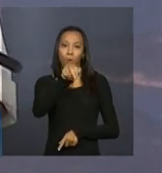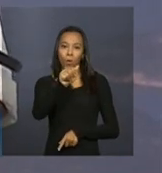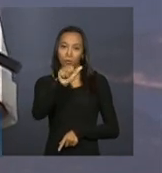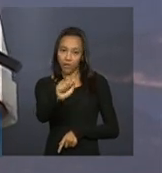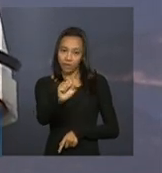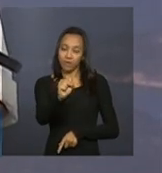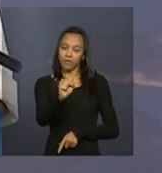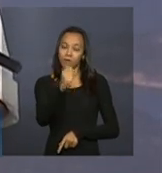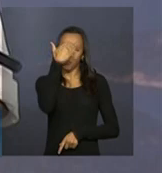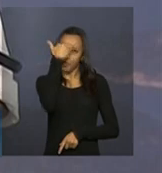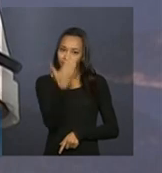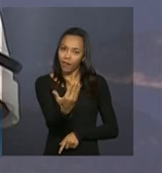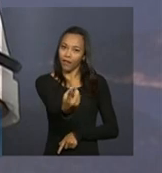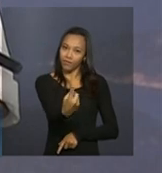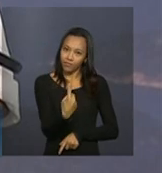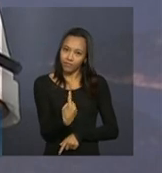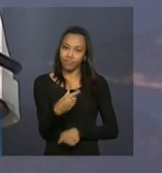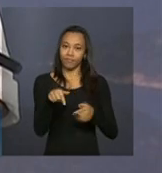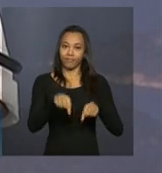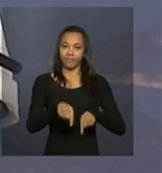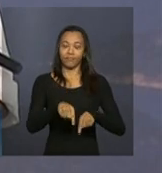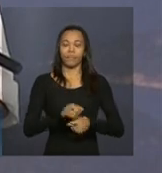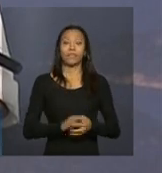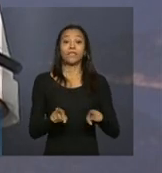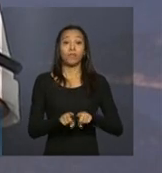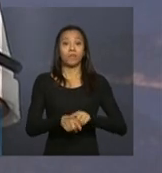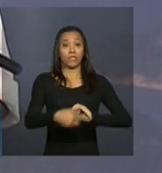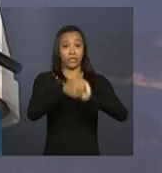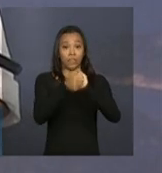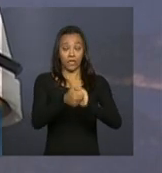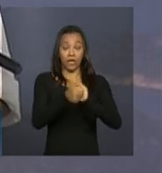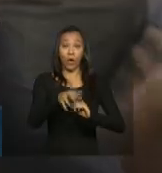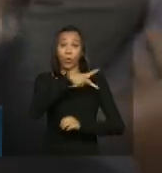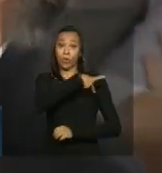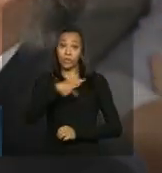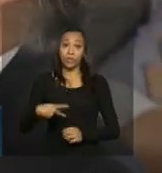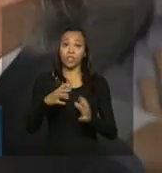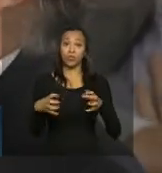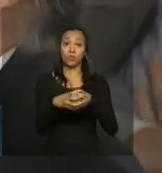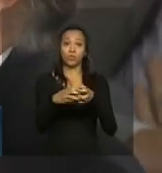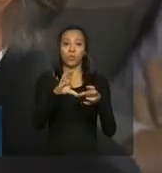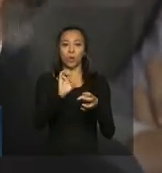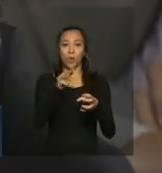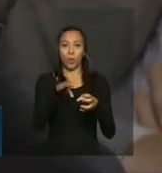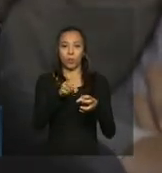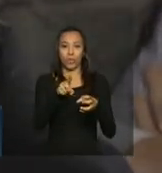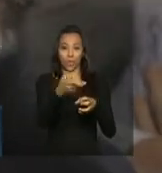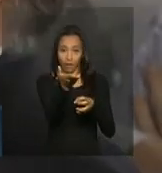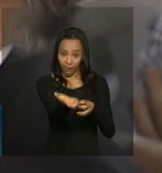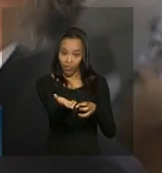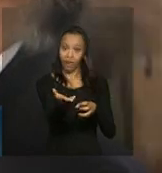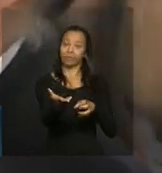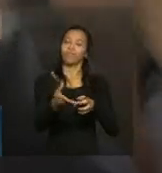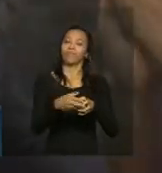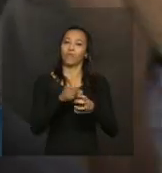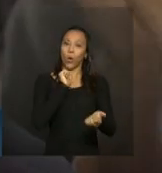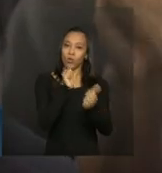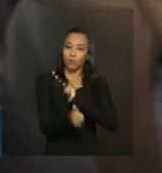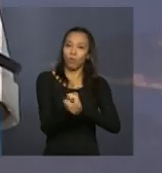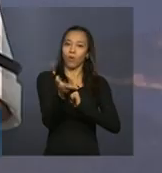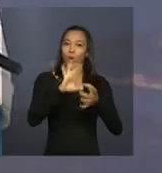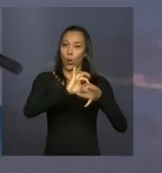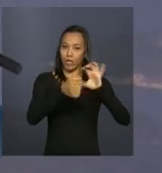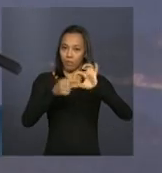obrigado. Saudar o presidente do Comitê Olímpico Brasileiro, Carlos Arthur Nussbaum, muito obrigado pela sua